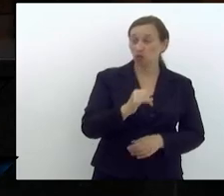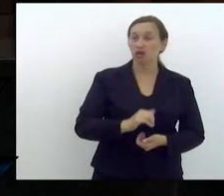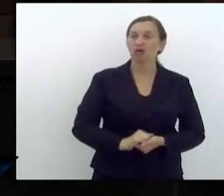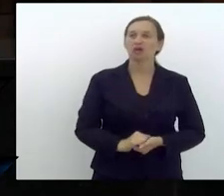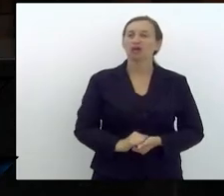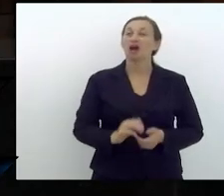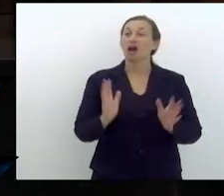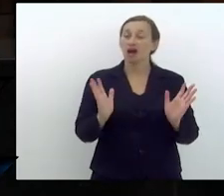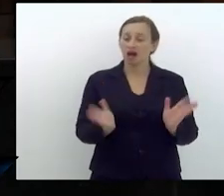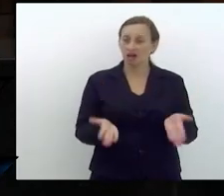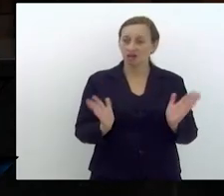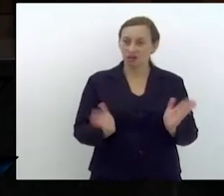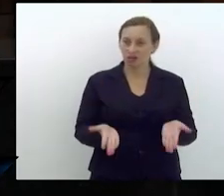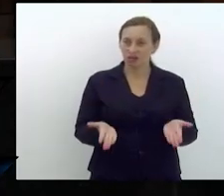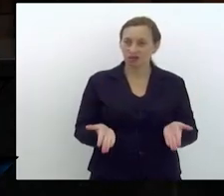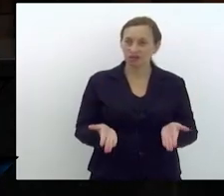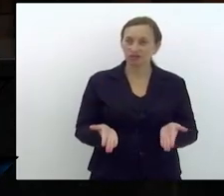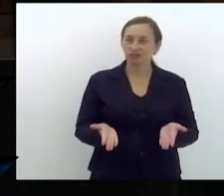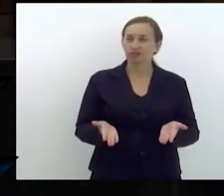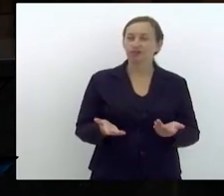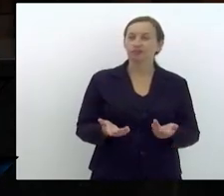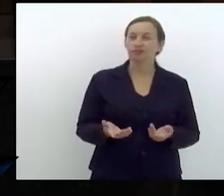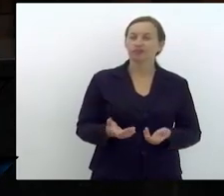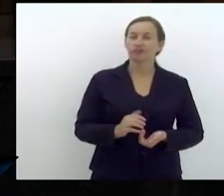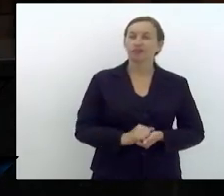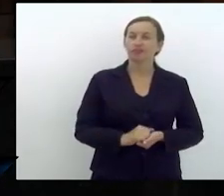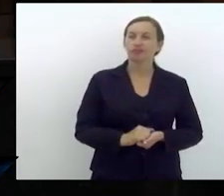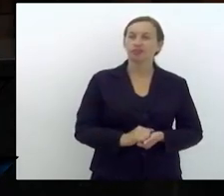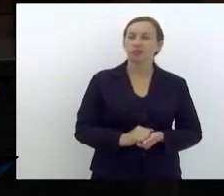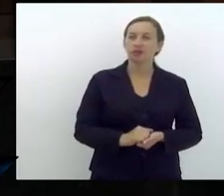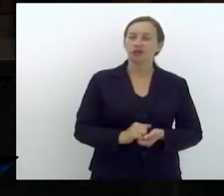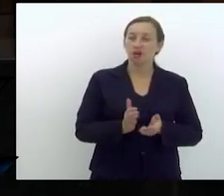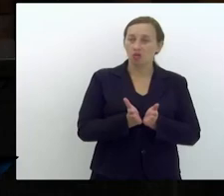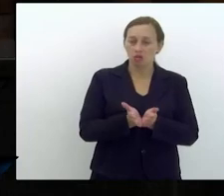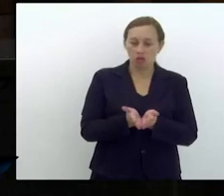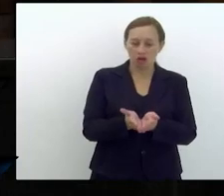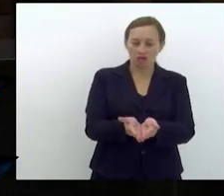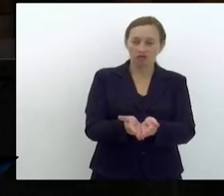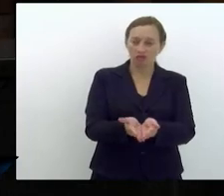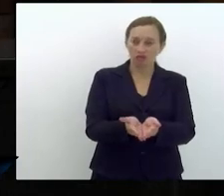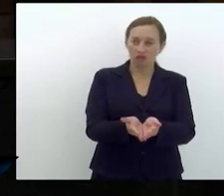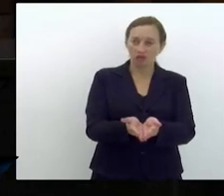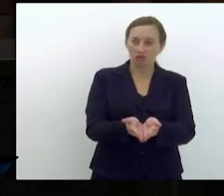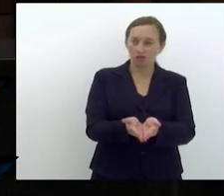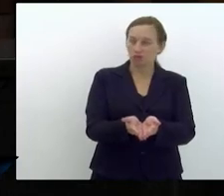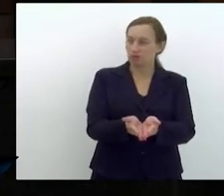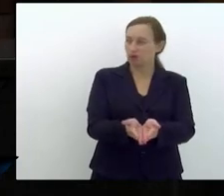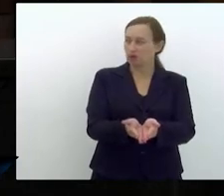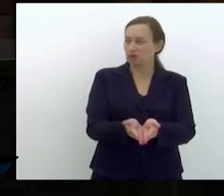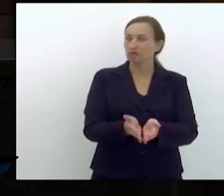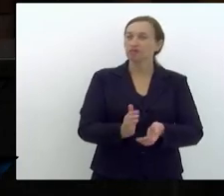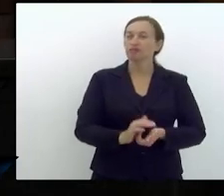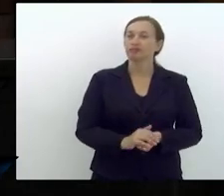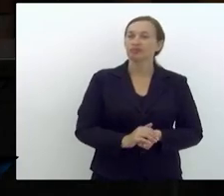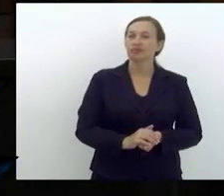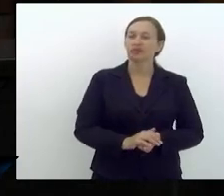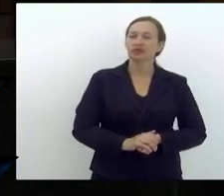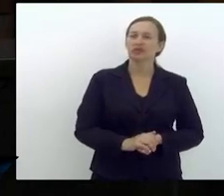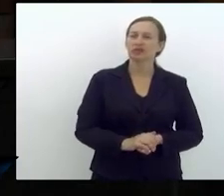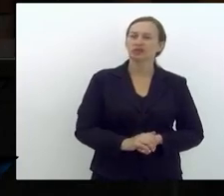agora está ameaçada por esse navio encalhado na Baía de Sepetiba